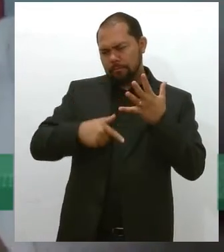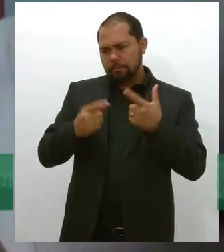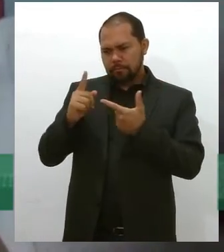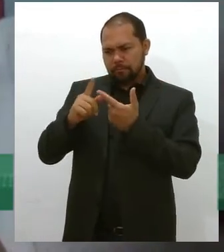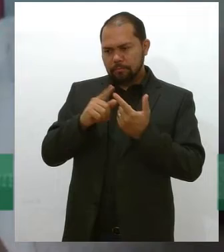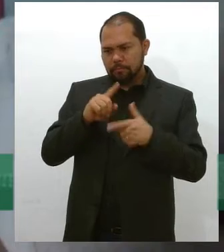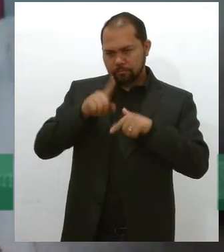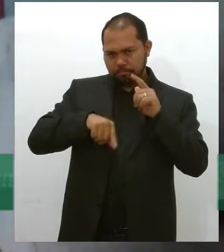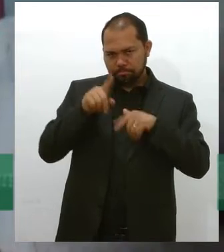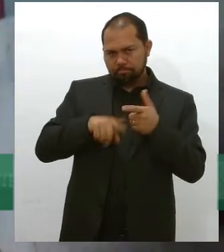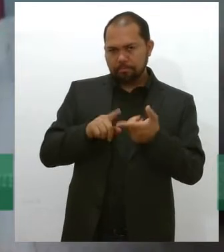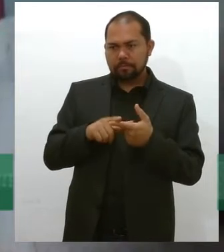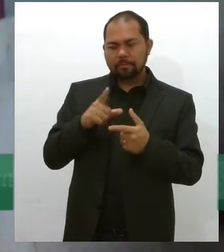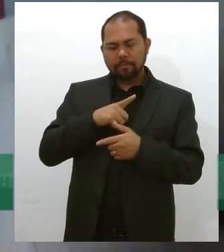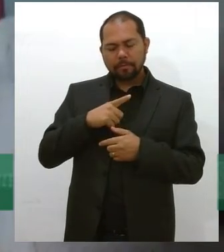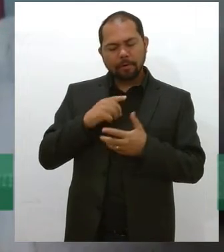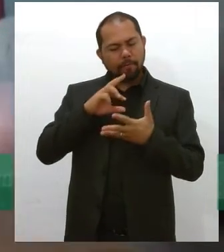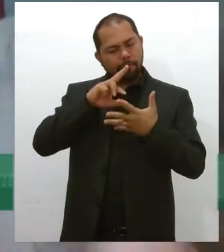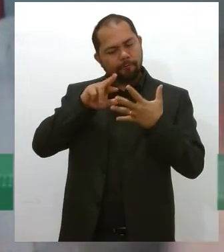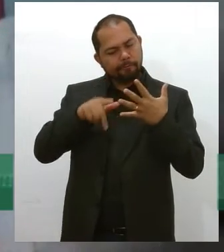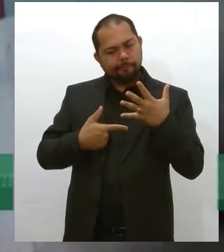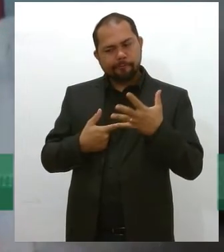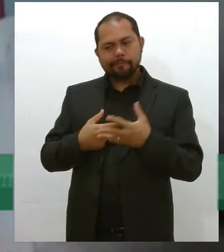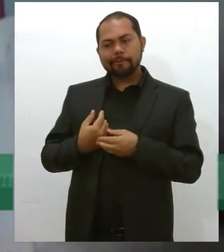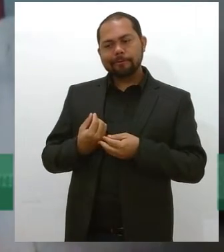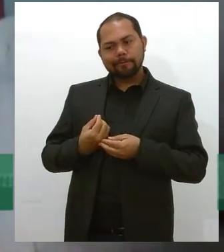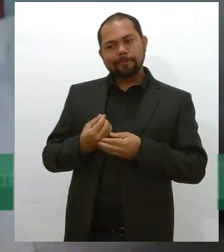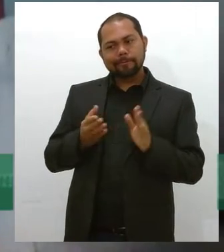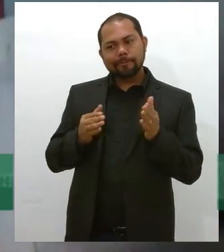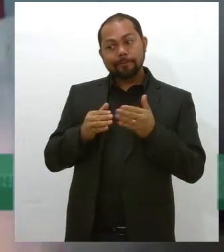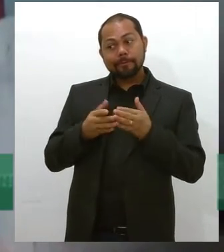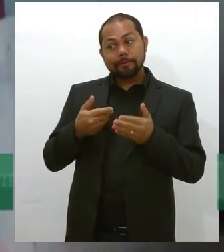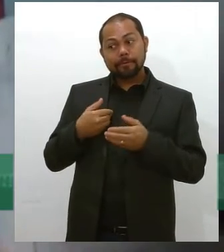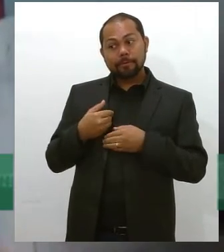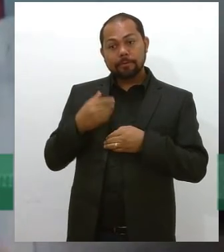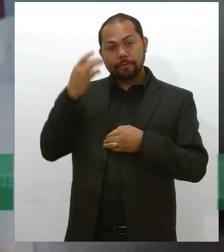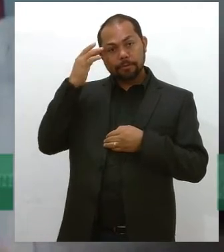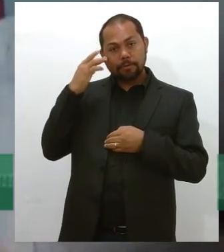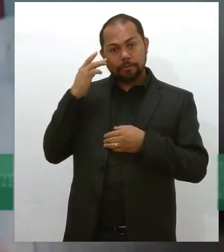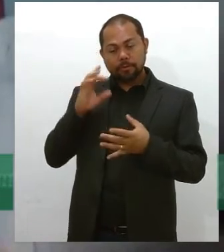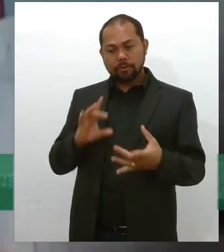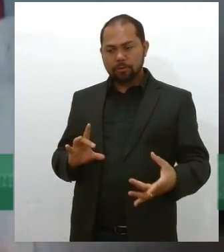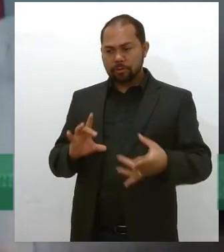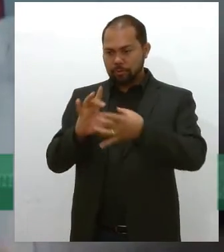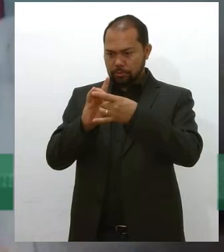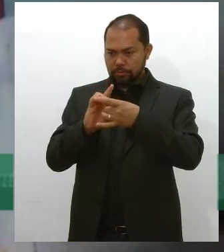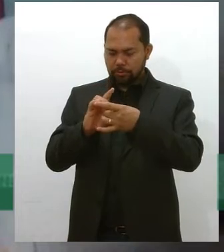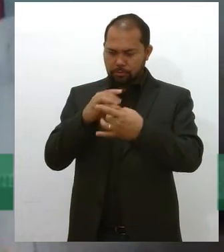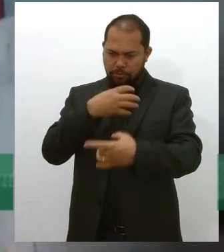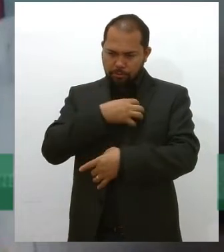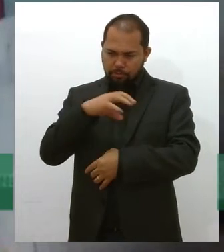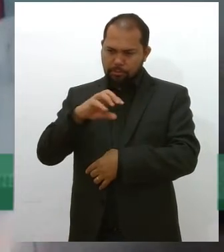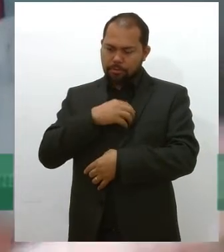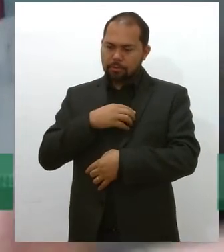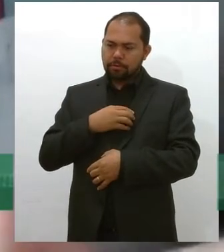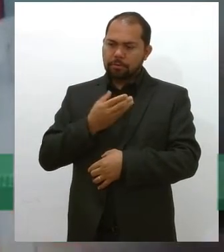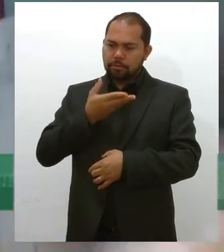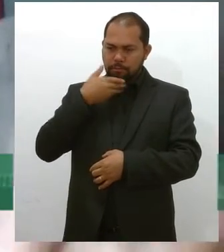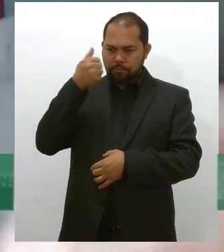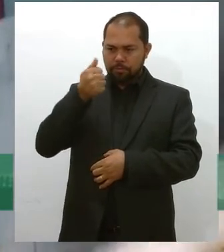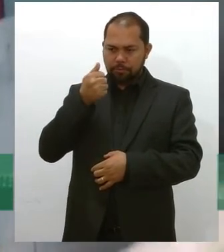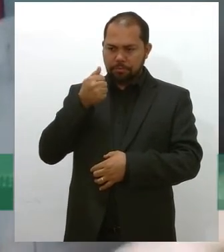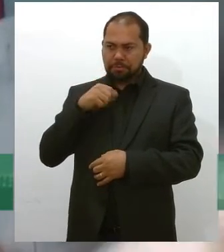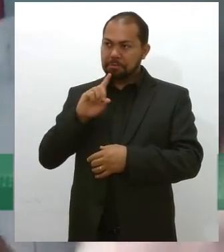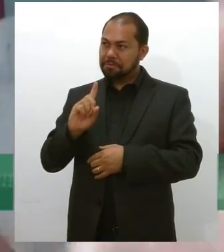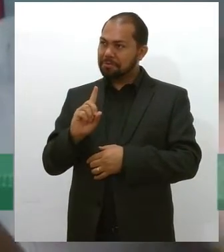muitos motivos, né, digamos assim, para achar que continuar ligado à Bahia era mais interessante do que promover a independência de Sergipe. Então, não foi algo